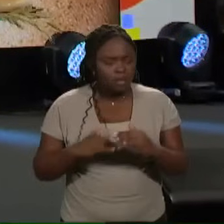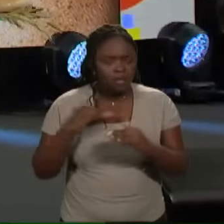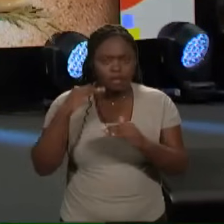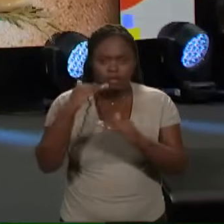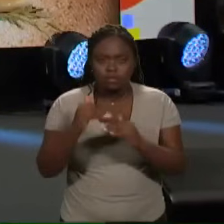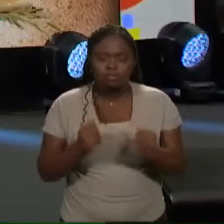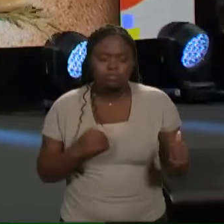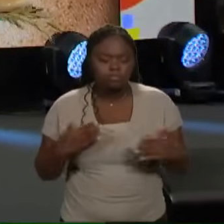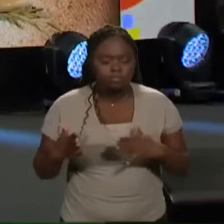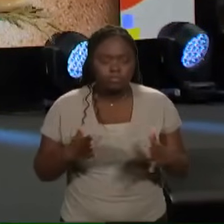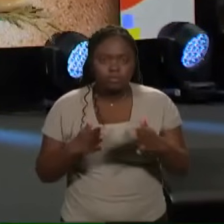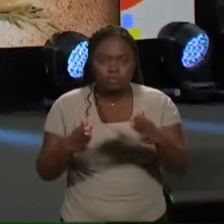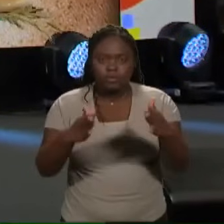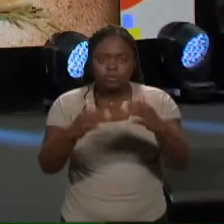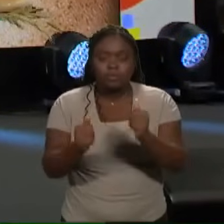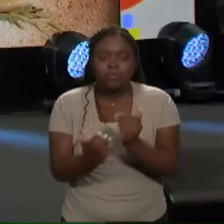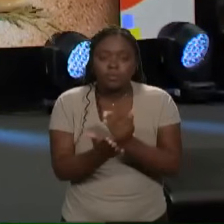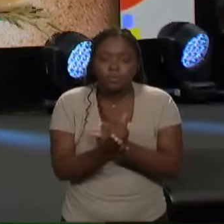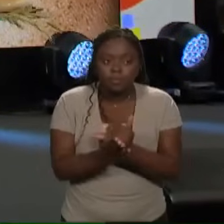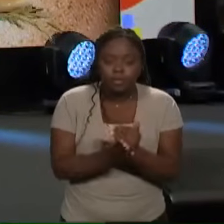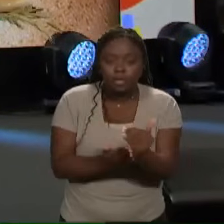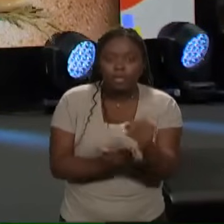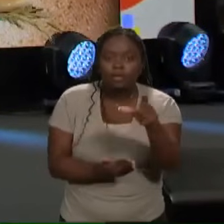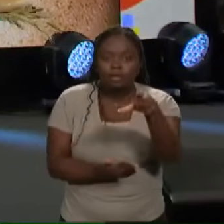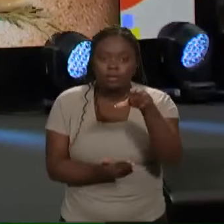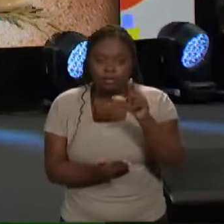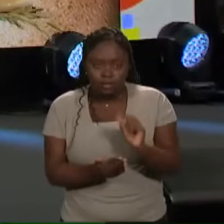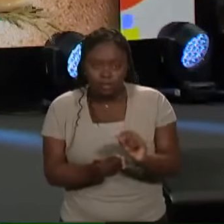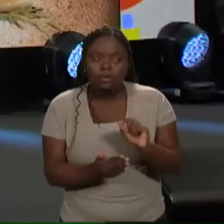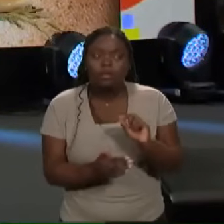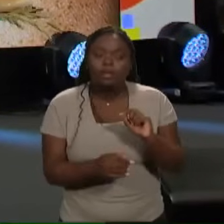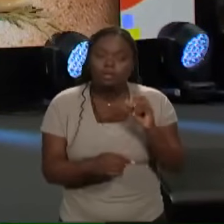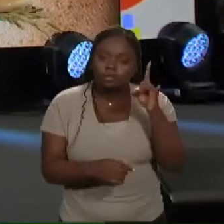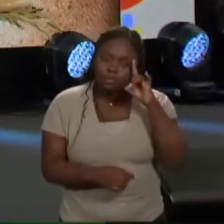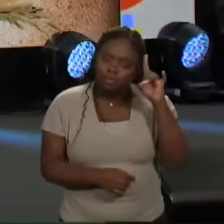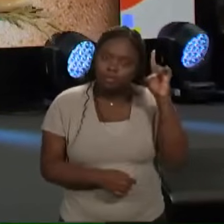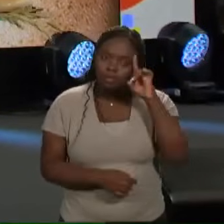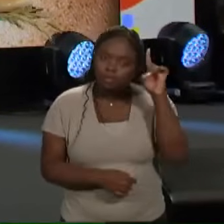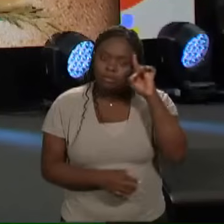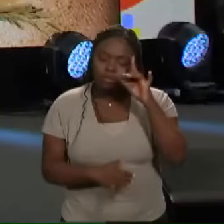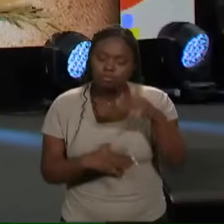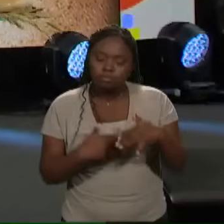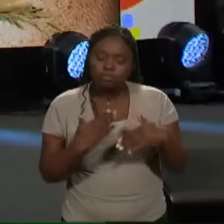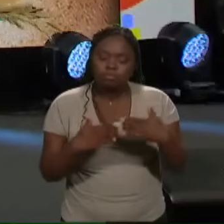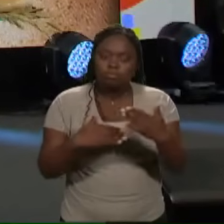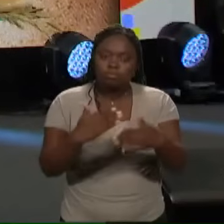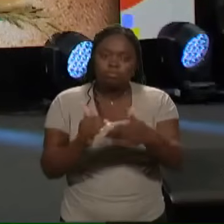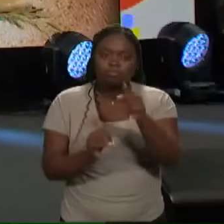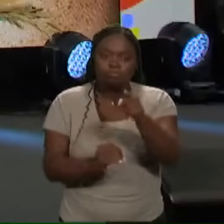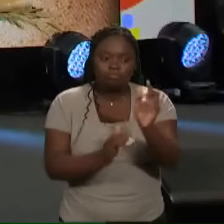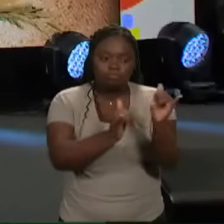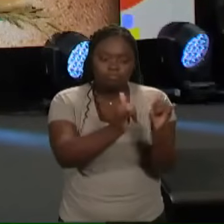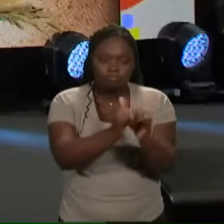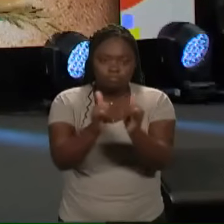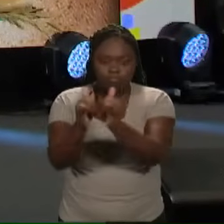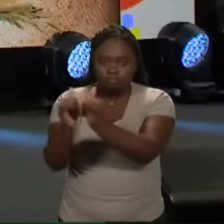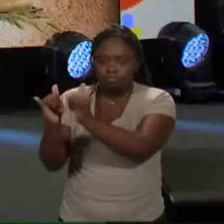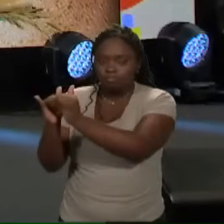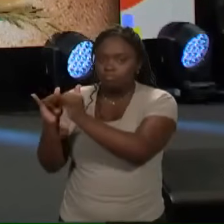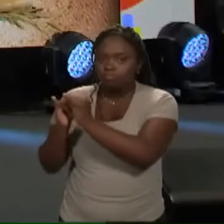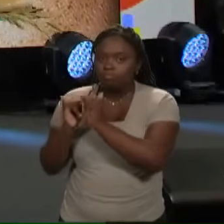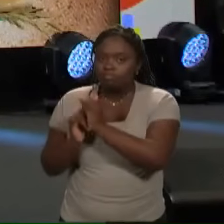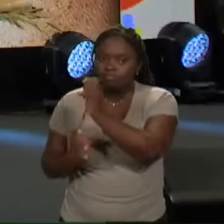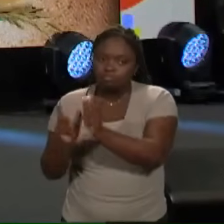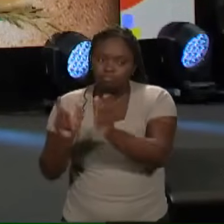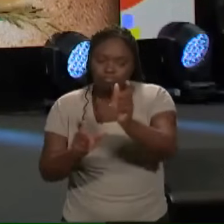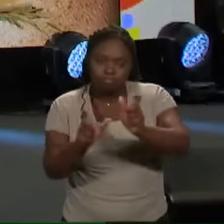não só um ato isolado. Começa com uma decisão e vai todo dia você liberando perdão para